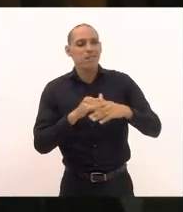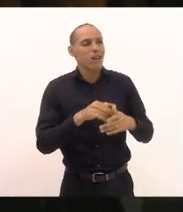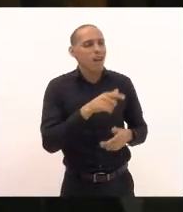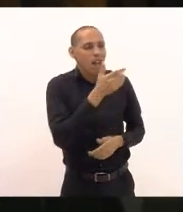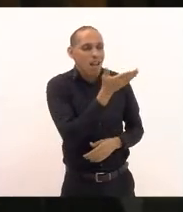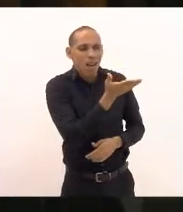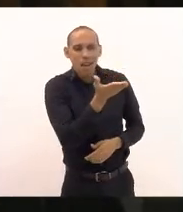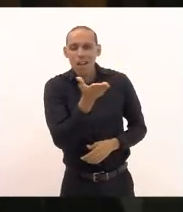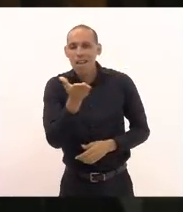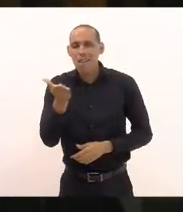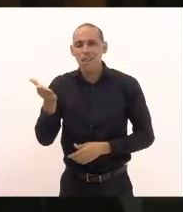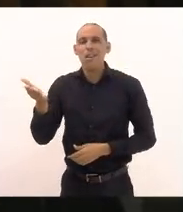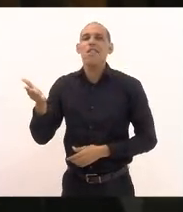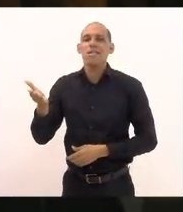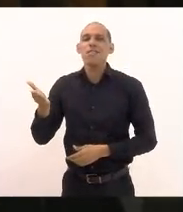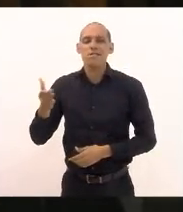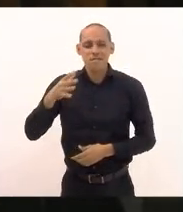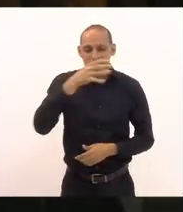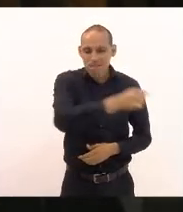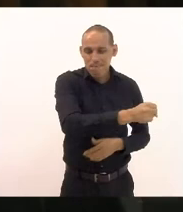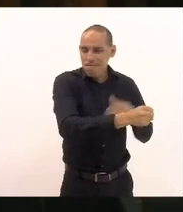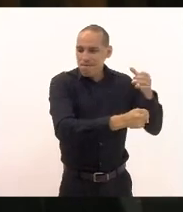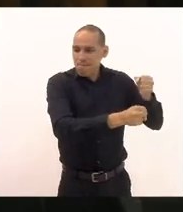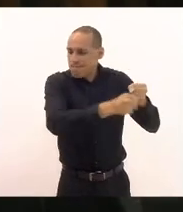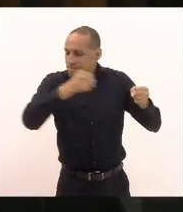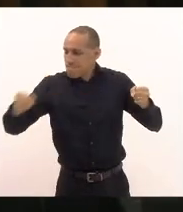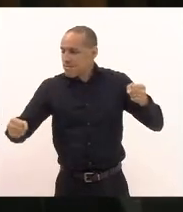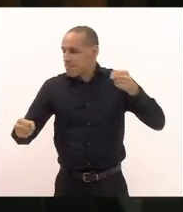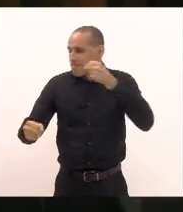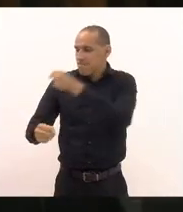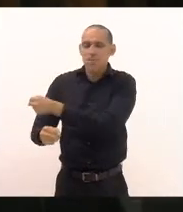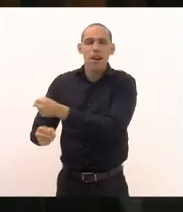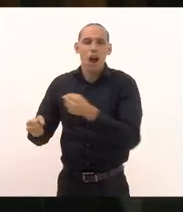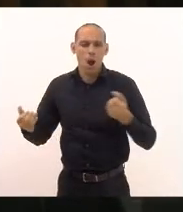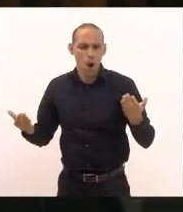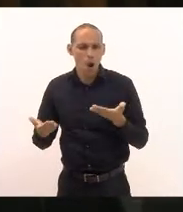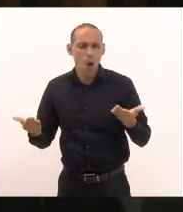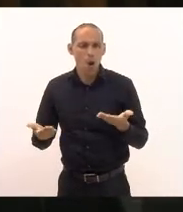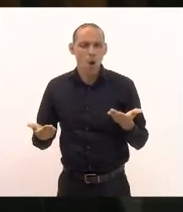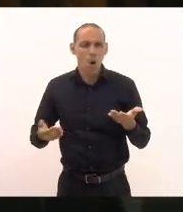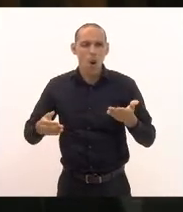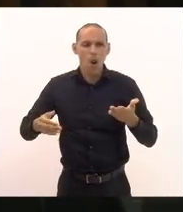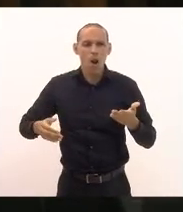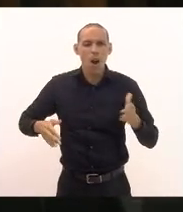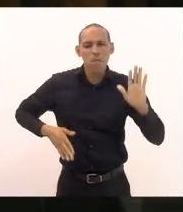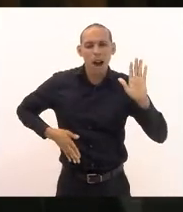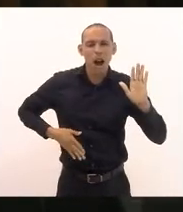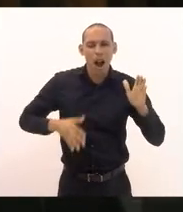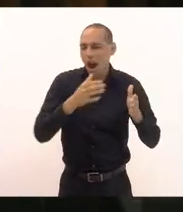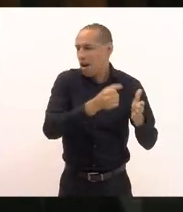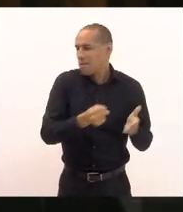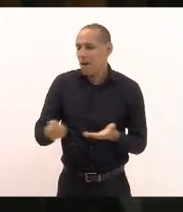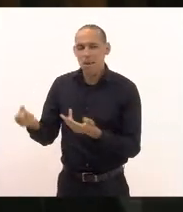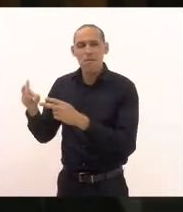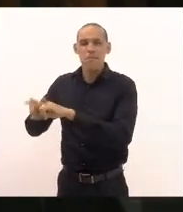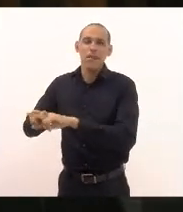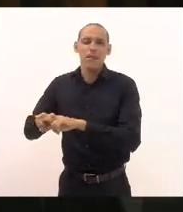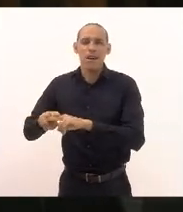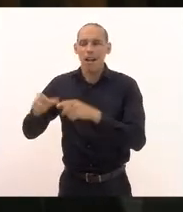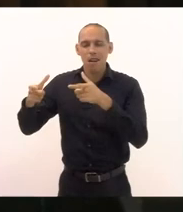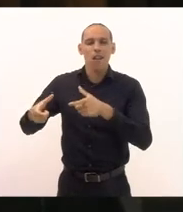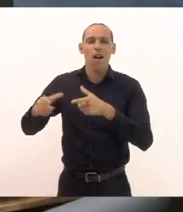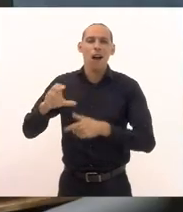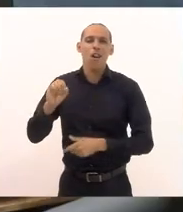instituições que vão levar a quadrilha instalada na Costa Verde. Muito obrigado, tia Ju.